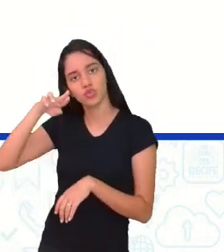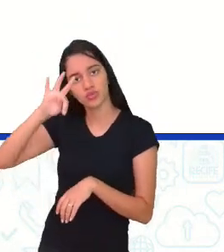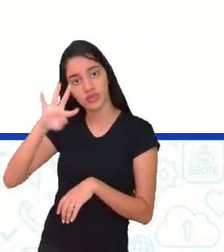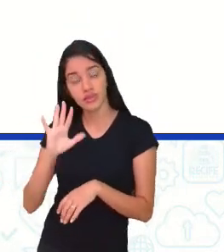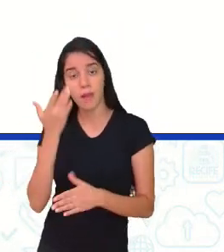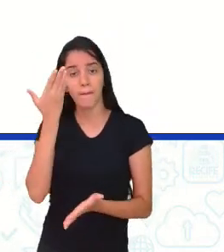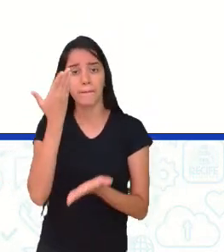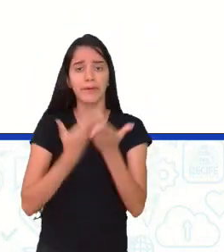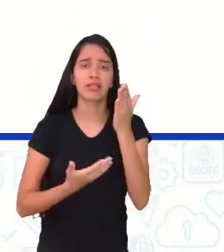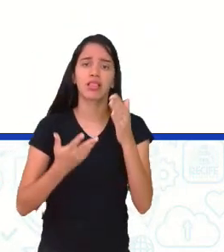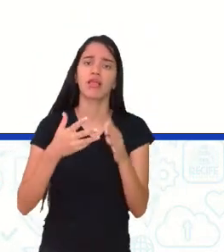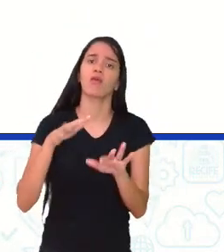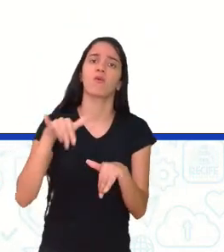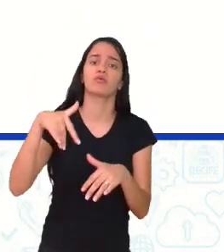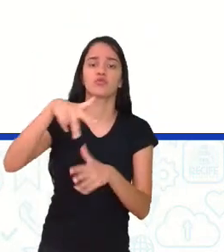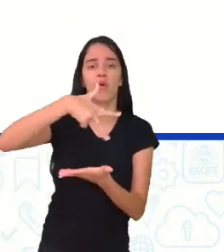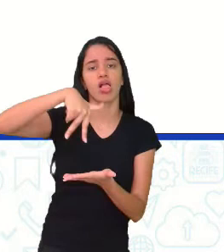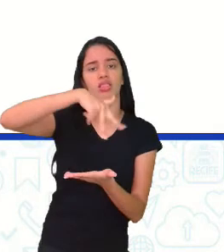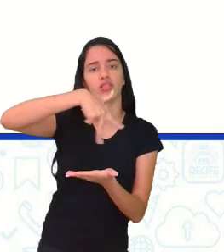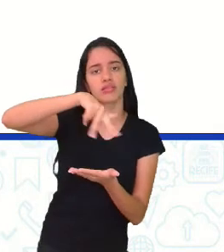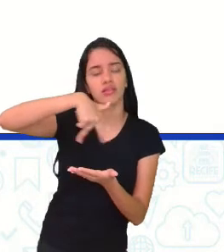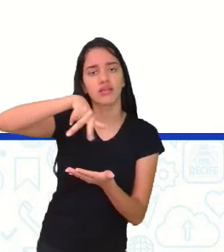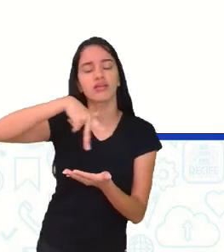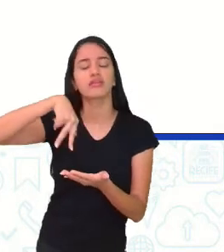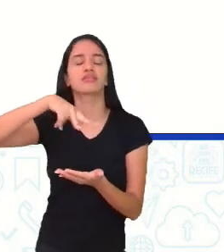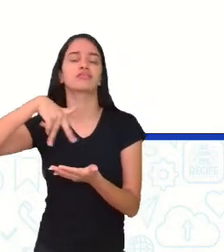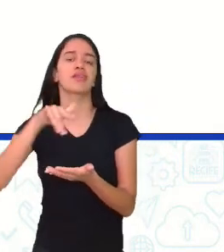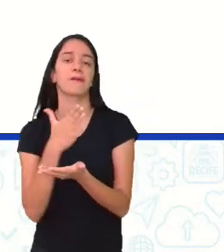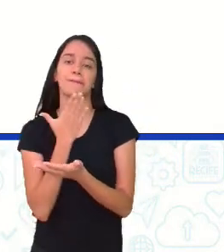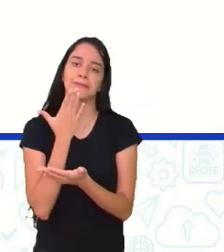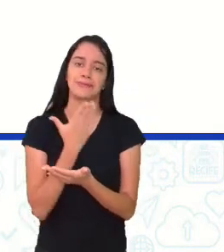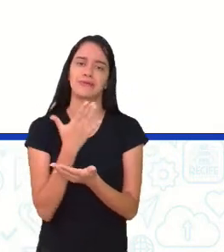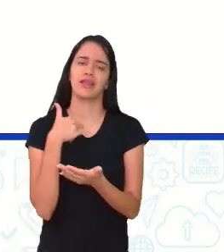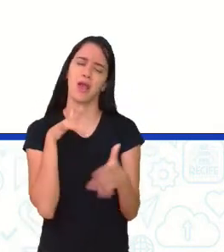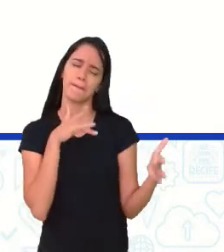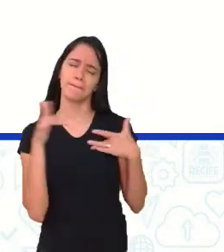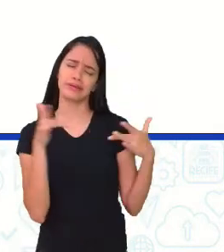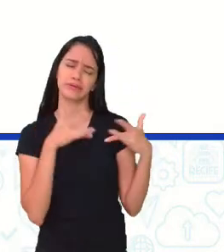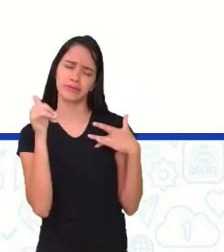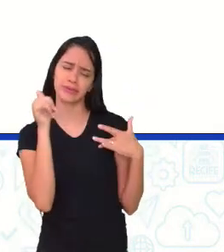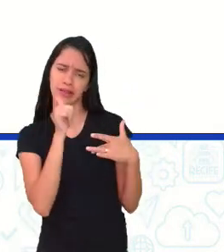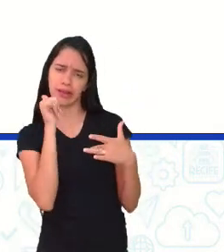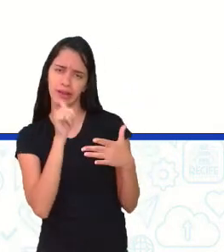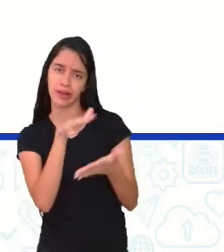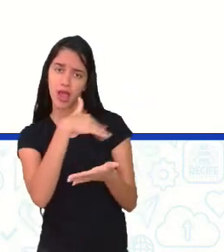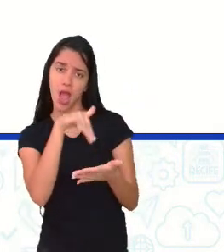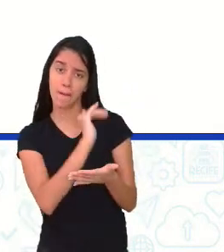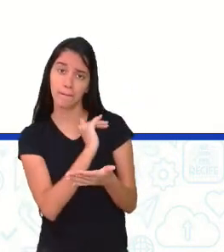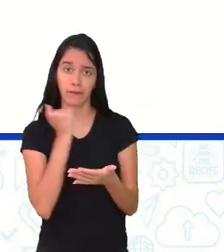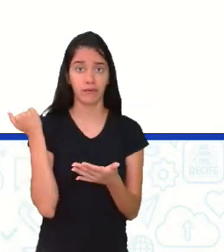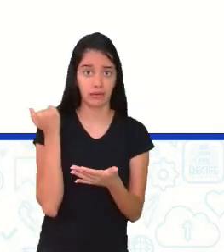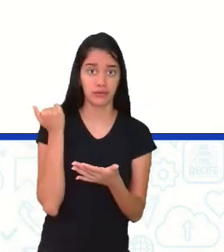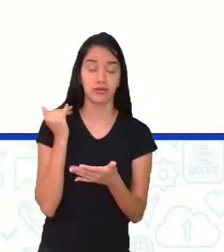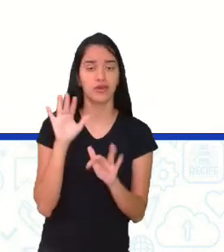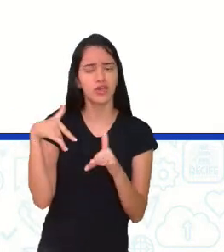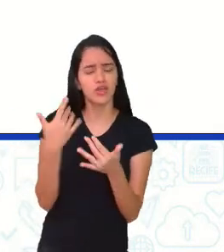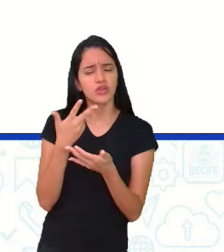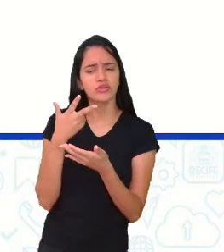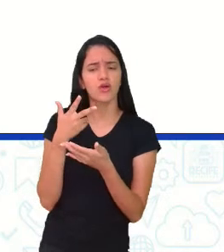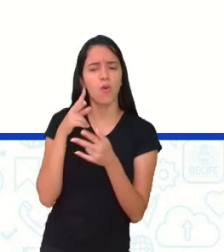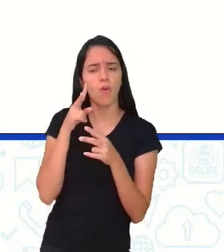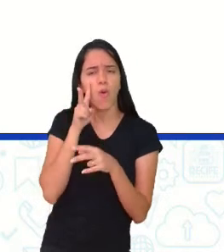Perdeu a sua bailarina preferida. Ele era louco, apaixonado por essa bailarina. E ela veio a falecer. Ele olhou